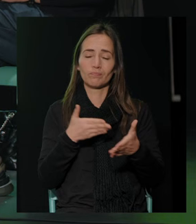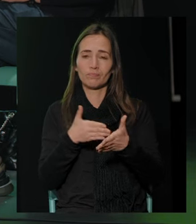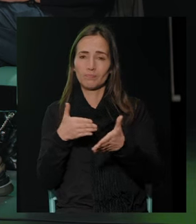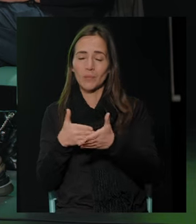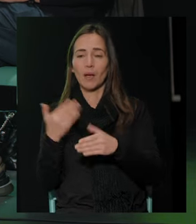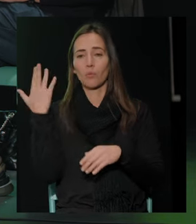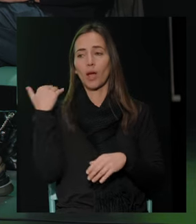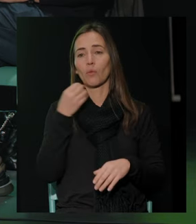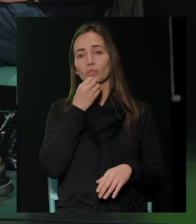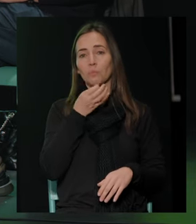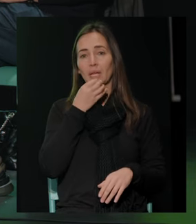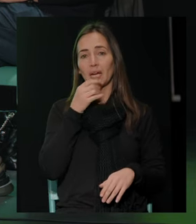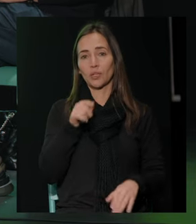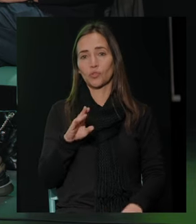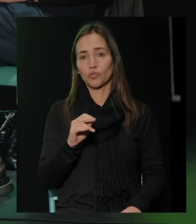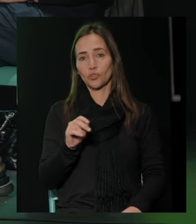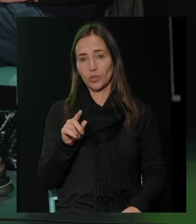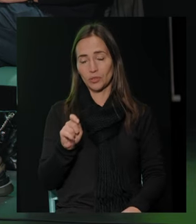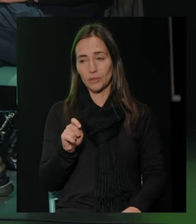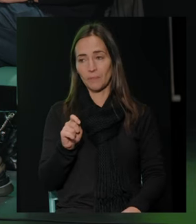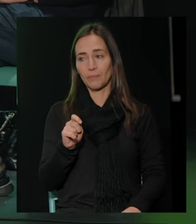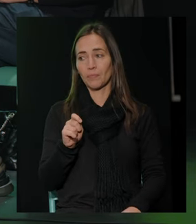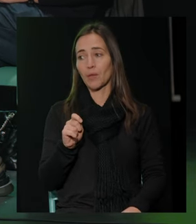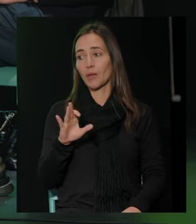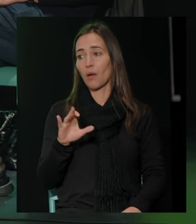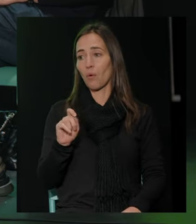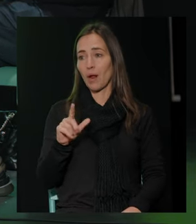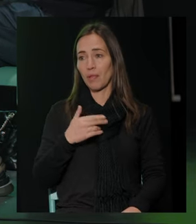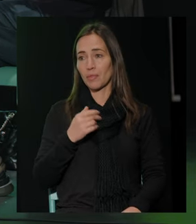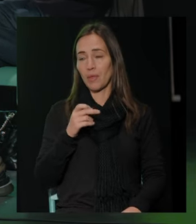há bocado também estava a explicar isso ao Jorge e ao Helder,